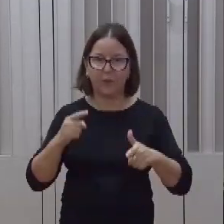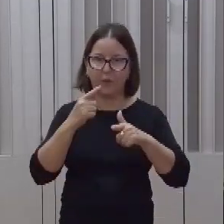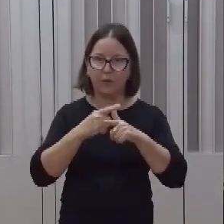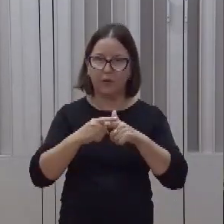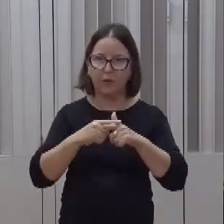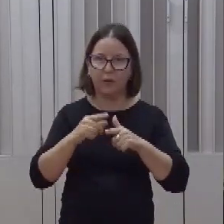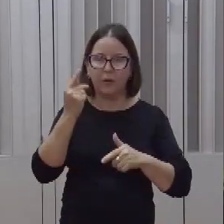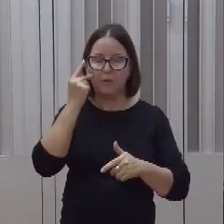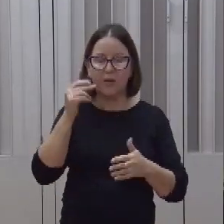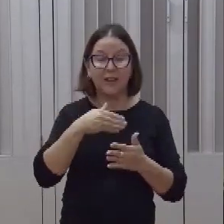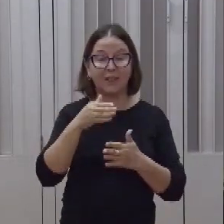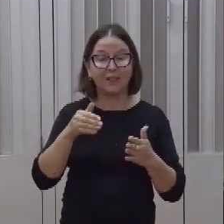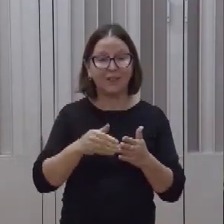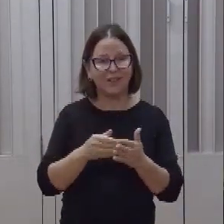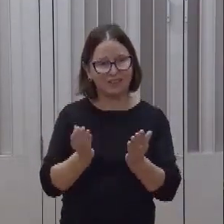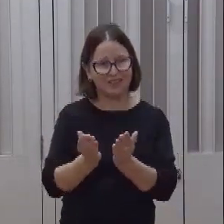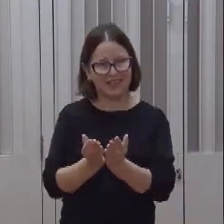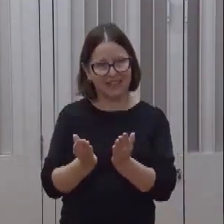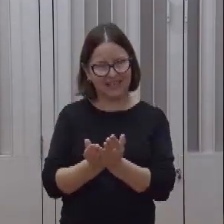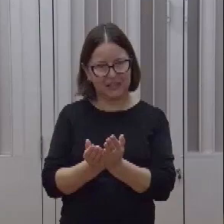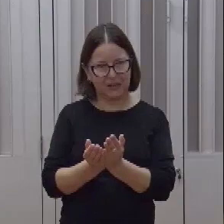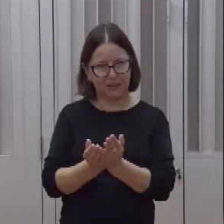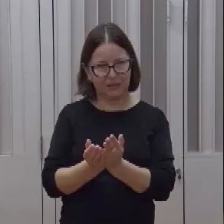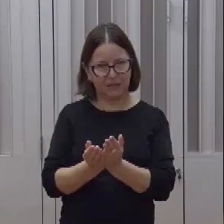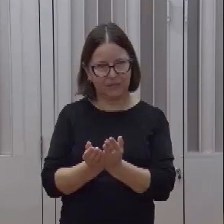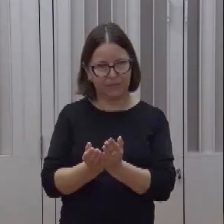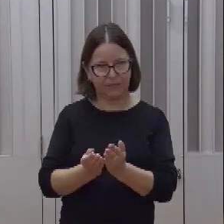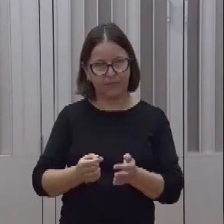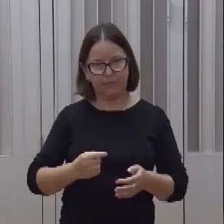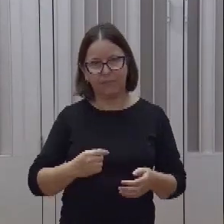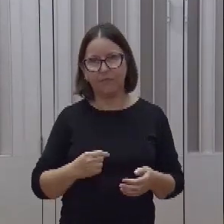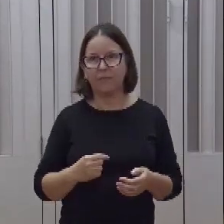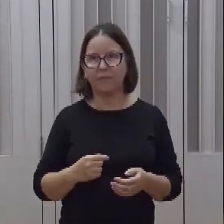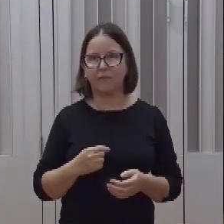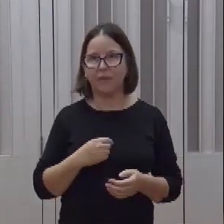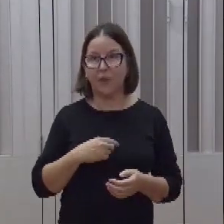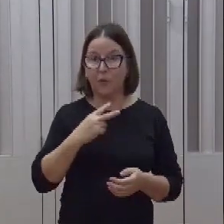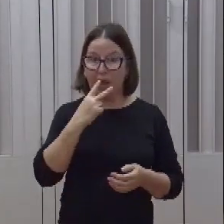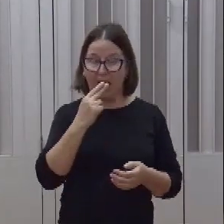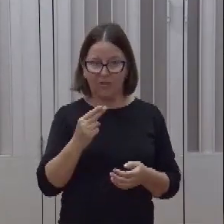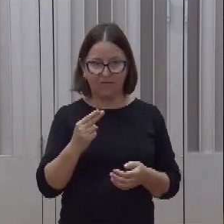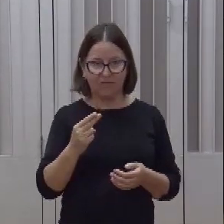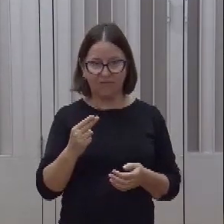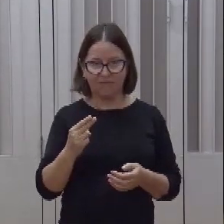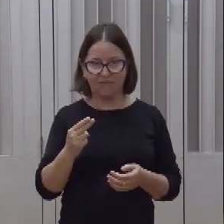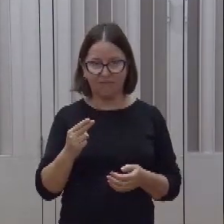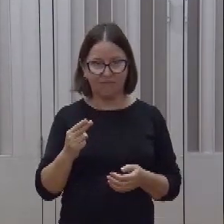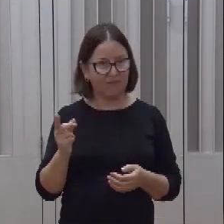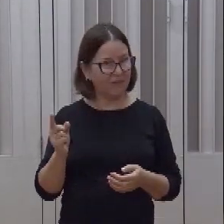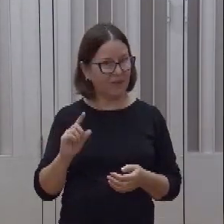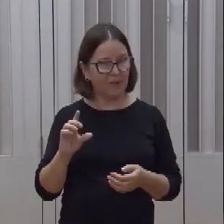os cristãos, estou convencido, e não apenas para os que creem na graça